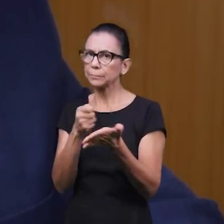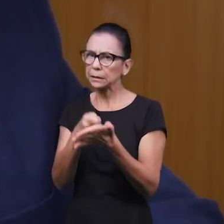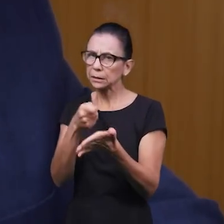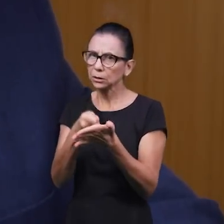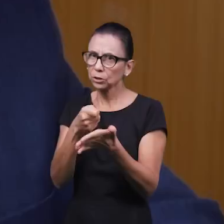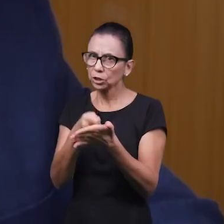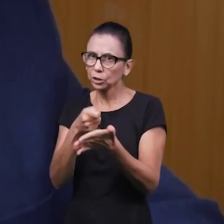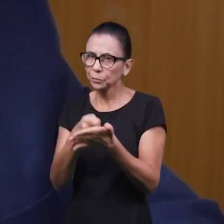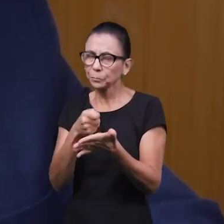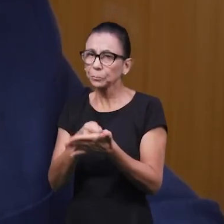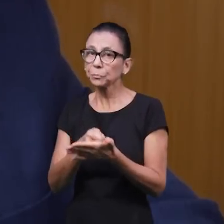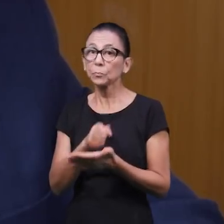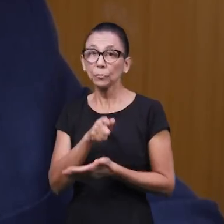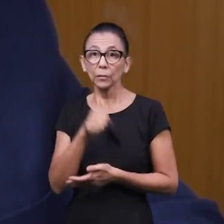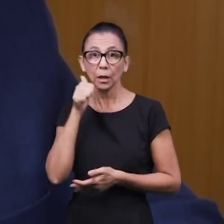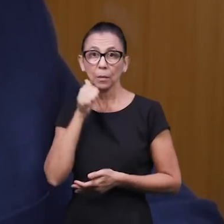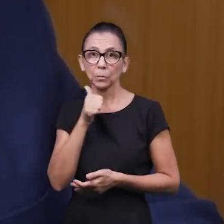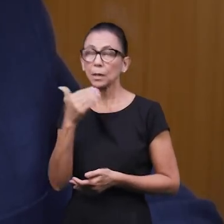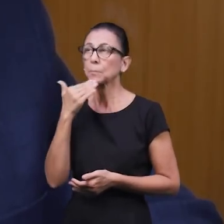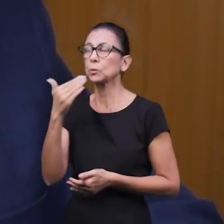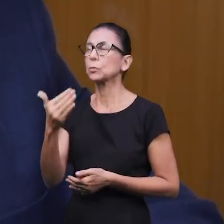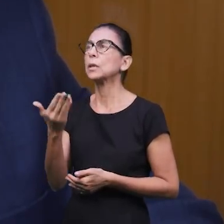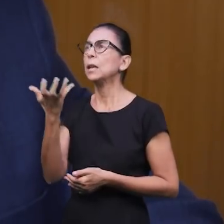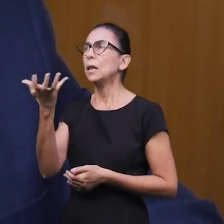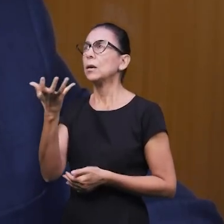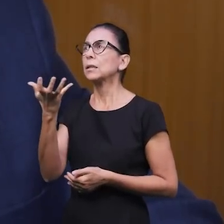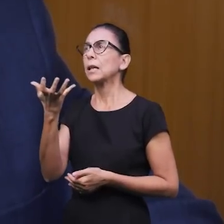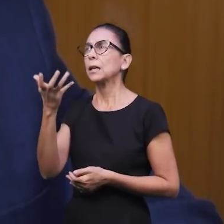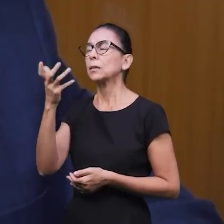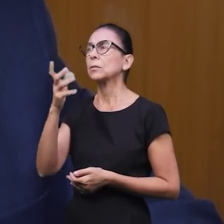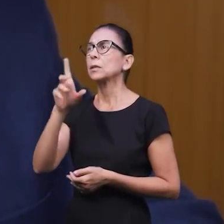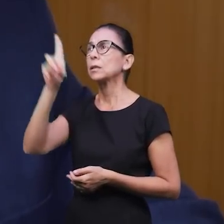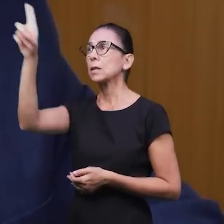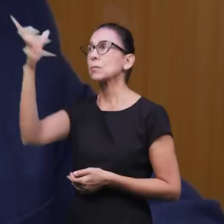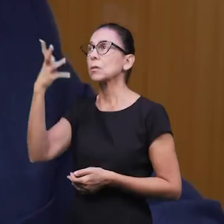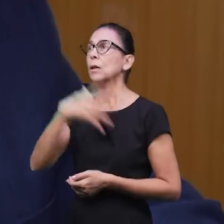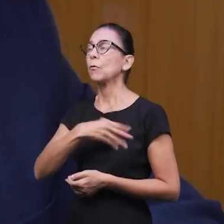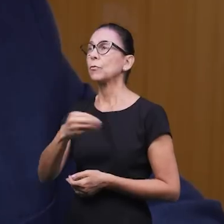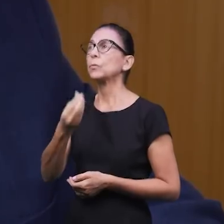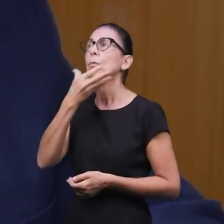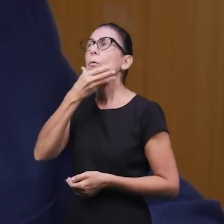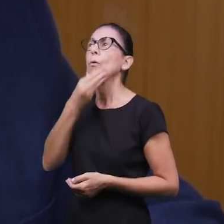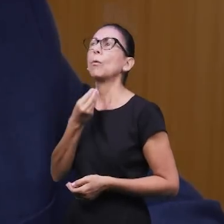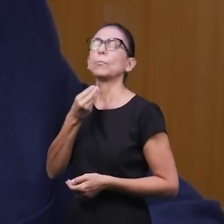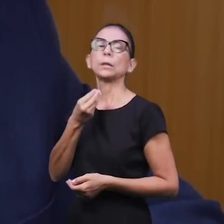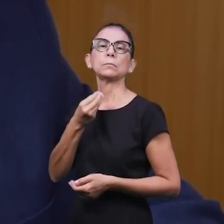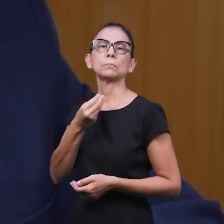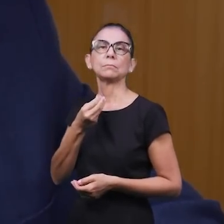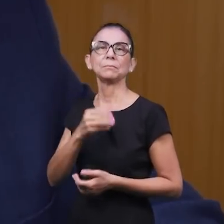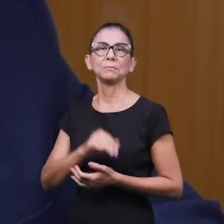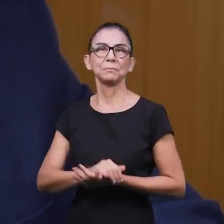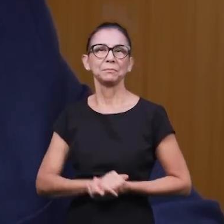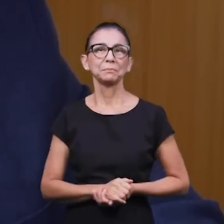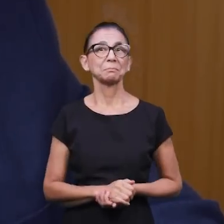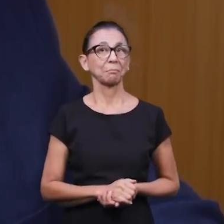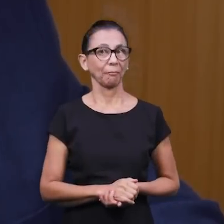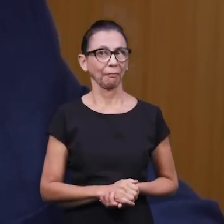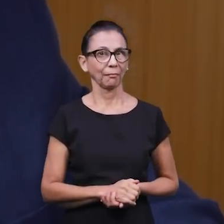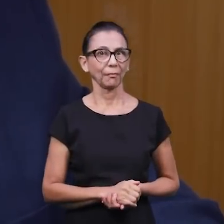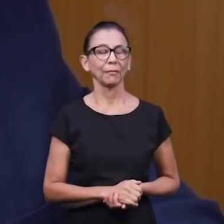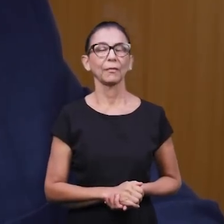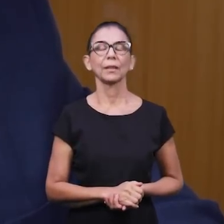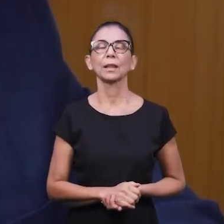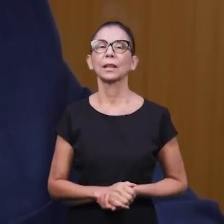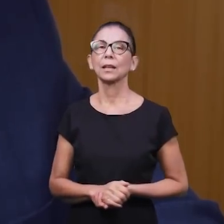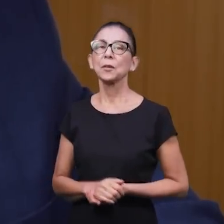ali ela pediu um filho varão, oração objetiva. O texto diz aqui em 1 Samuel 2, 21, Deus